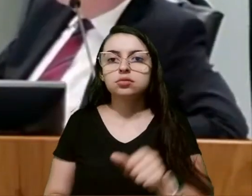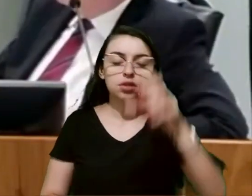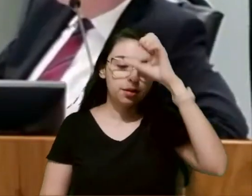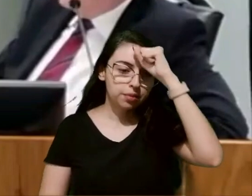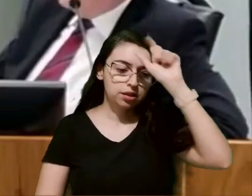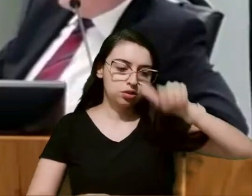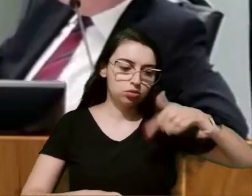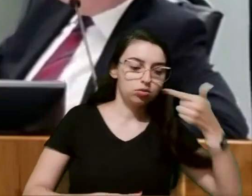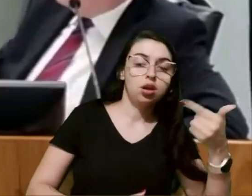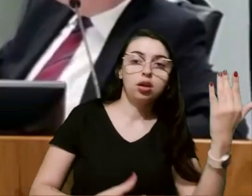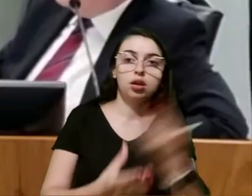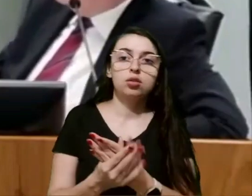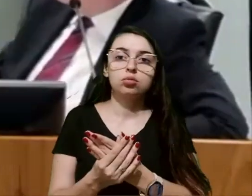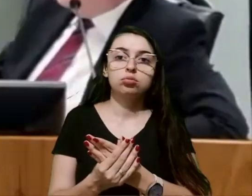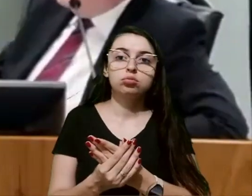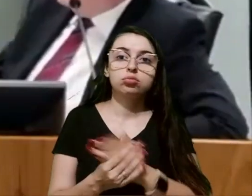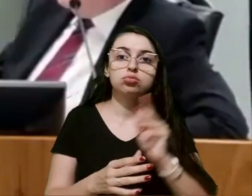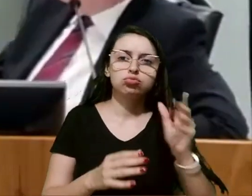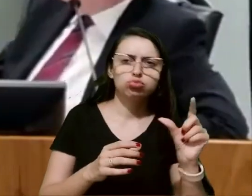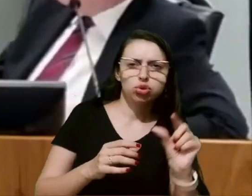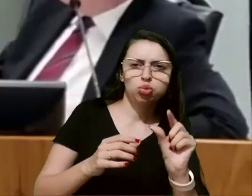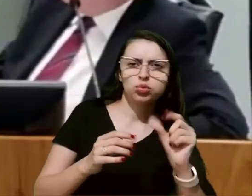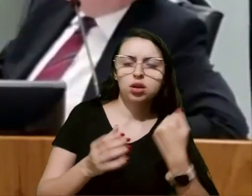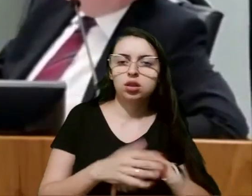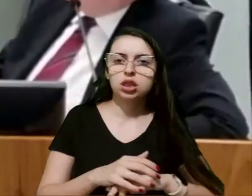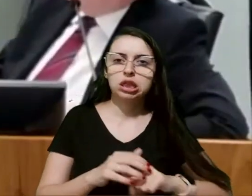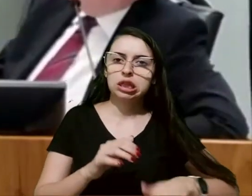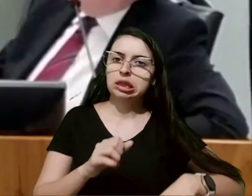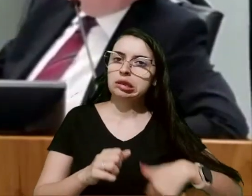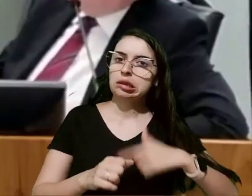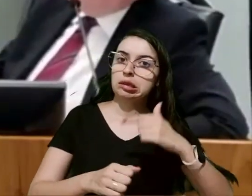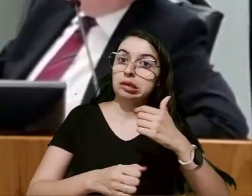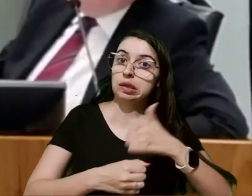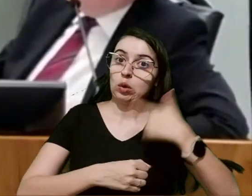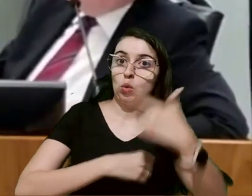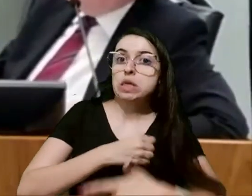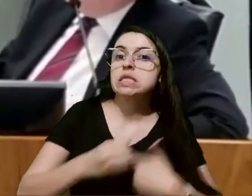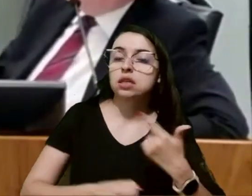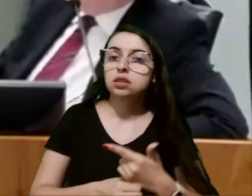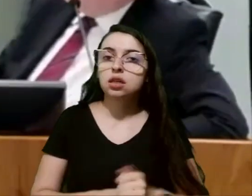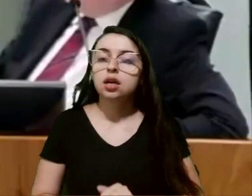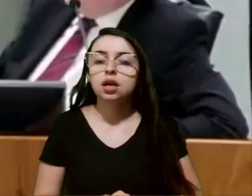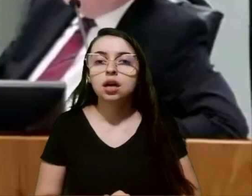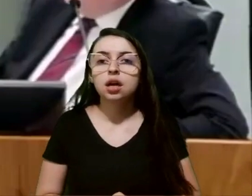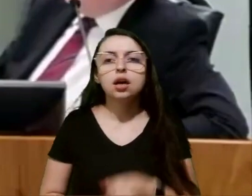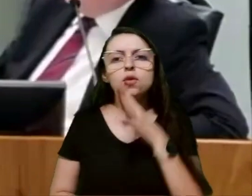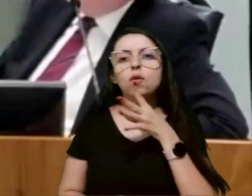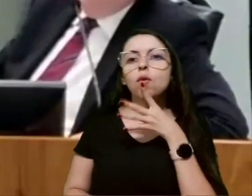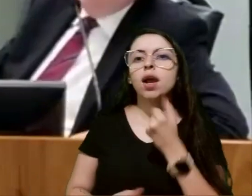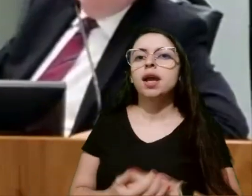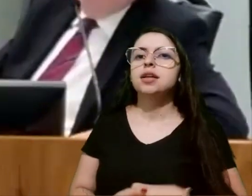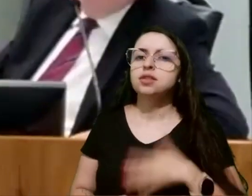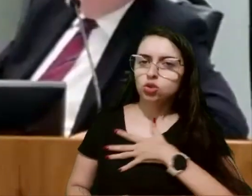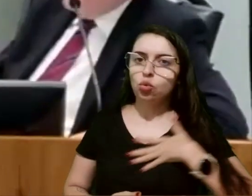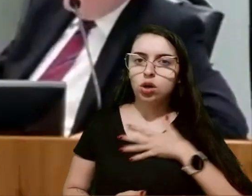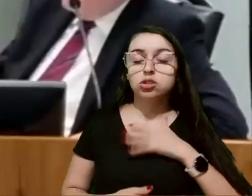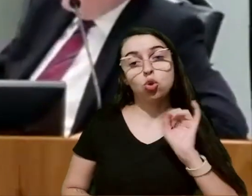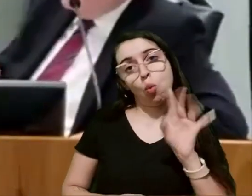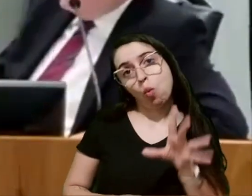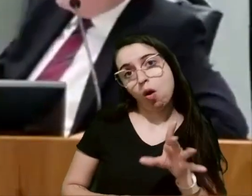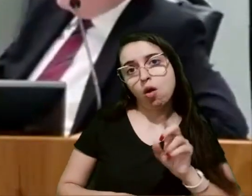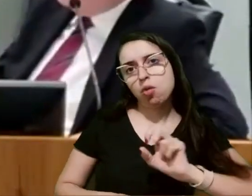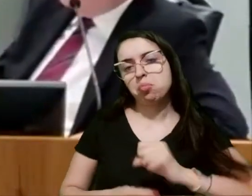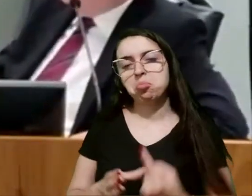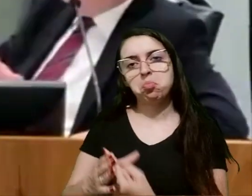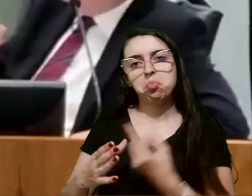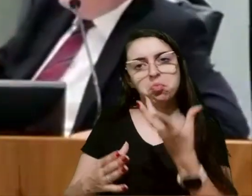caso, ele aplica no seguinte, e aí o custo marginal vai caindo É, até que depois de e, 2 anos ele. e ou ele se especializa naquilo, ou toma gosto, ele vai